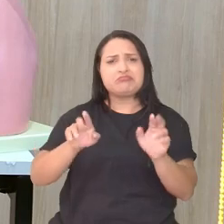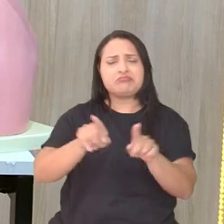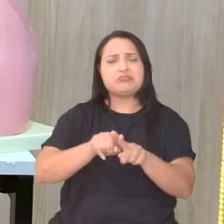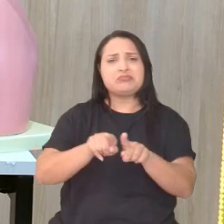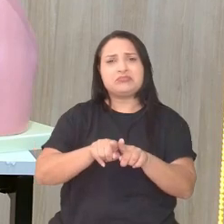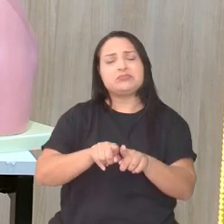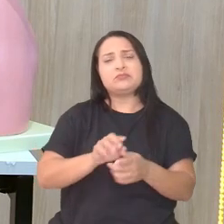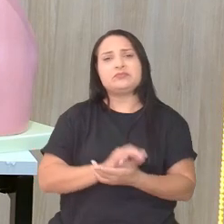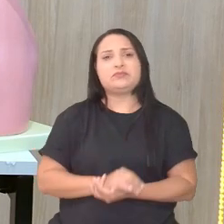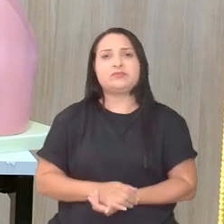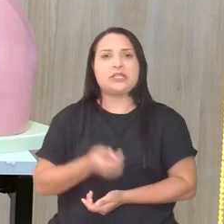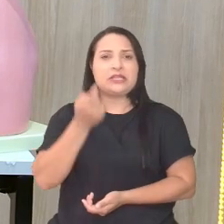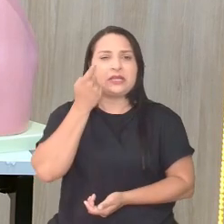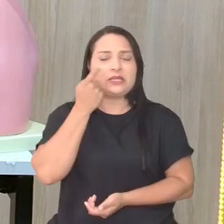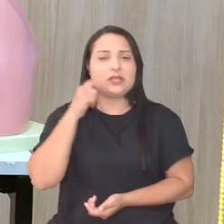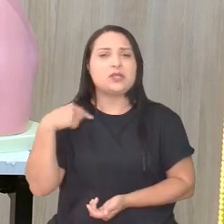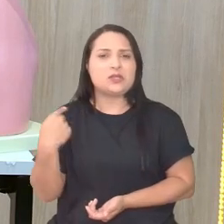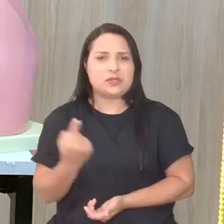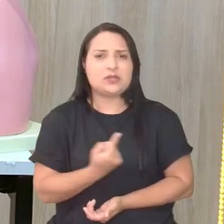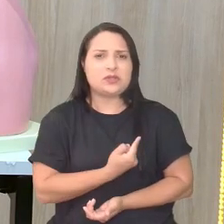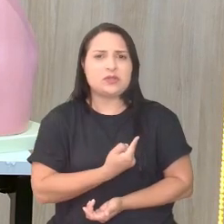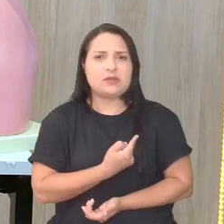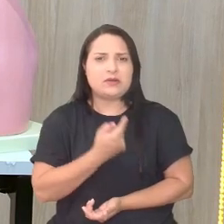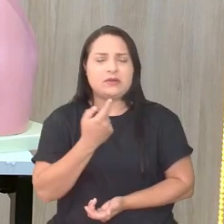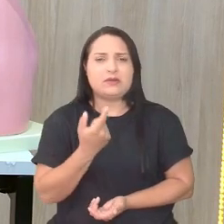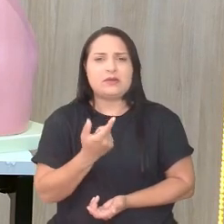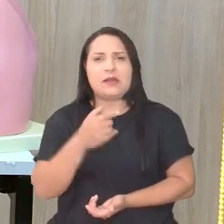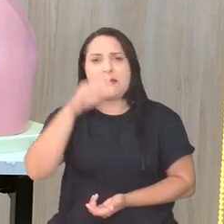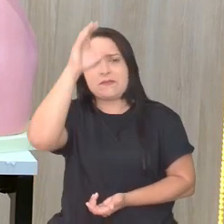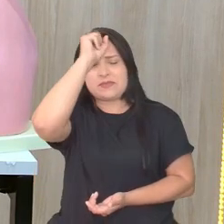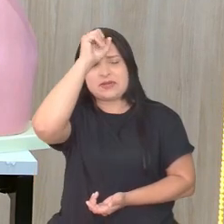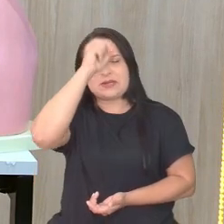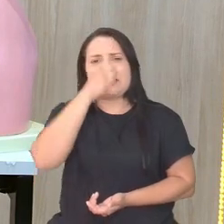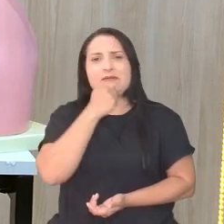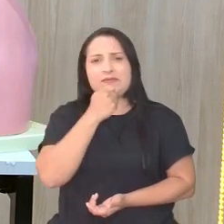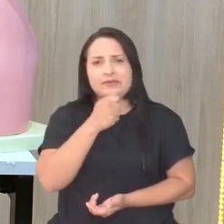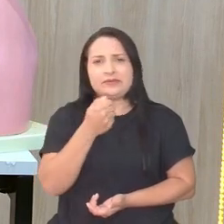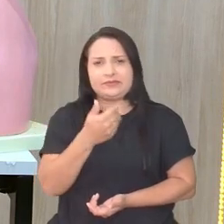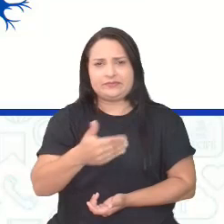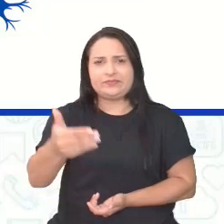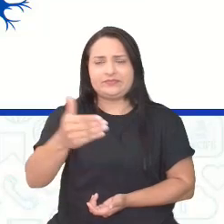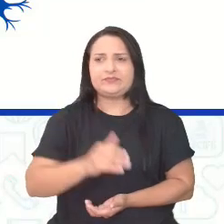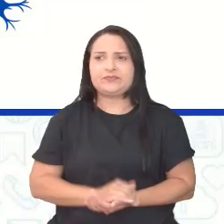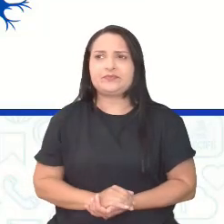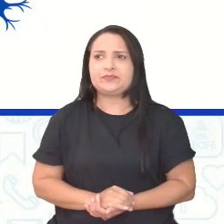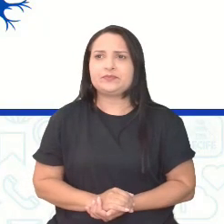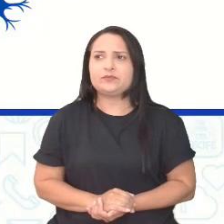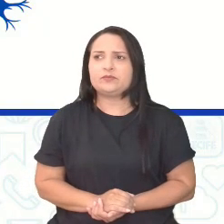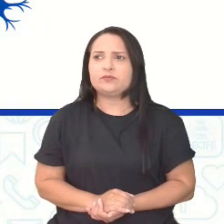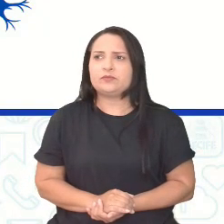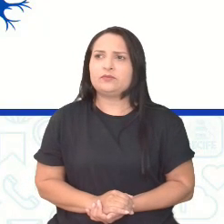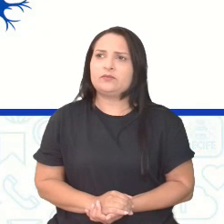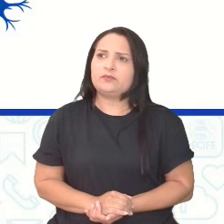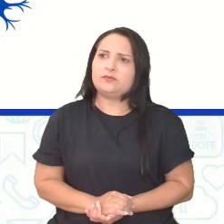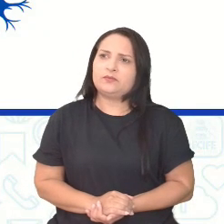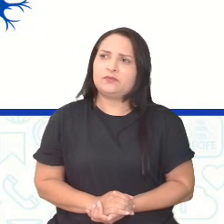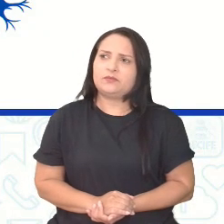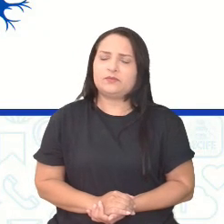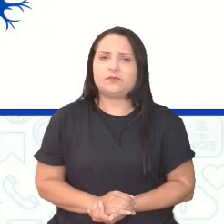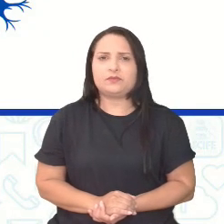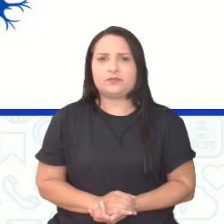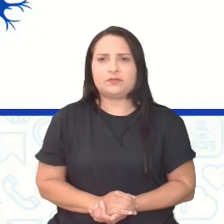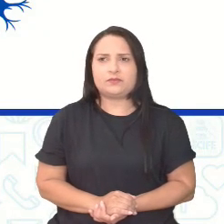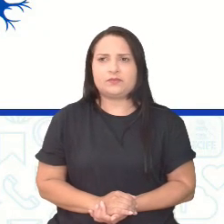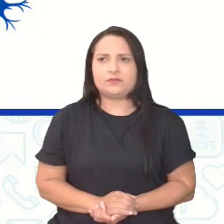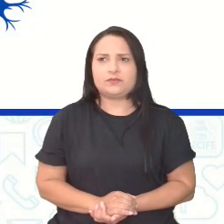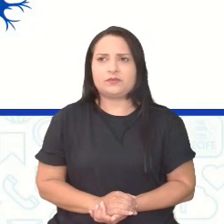gente vai conhecer aí também esse tecido muscular. Na continuação, eu trouxe para vocês uma representação,